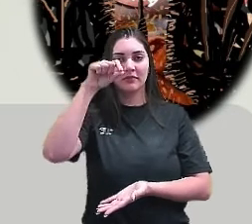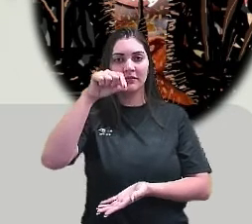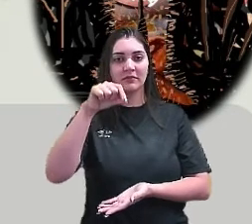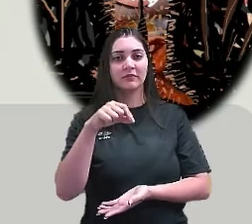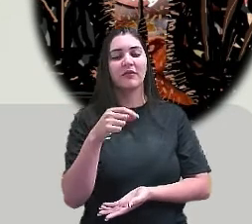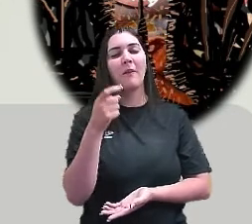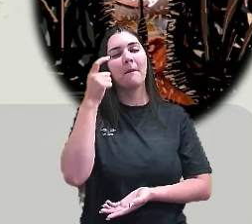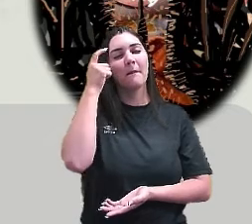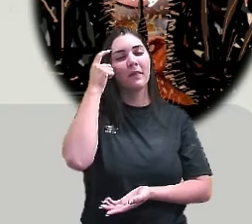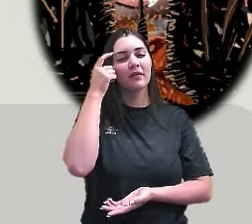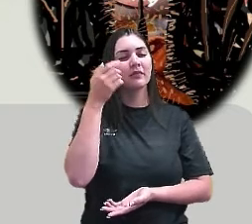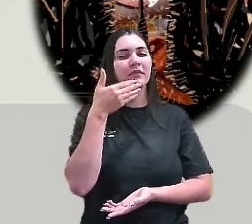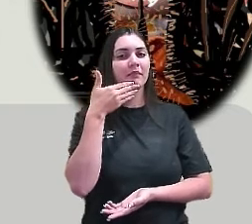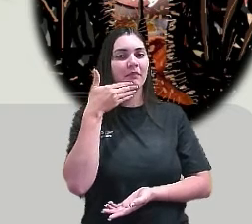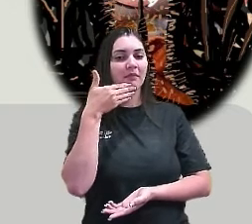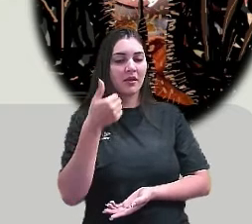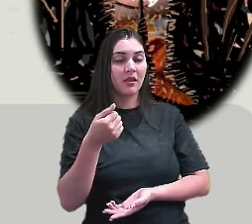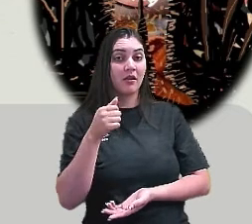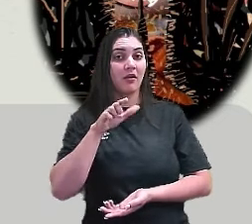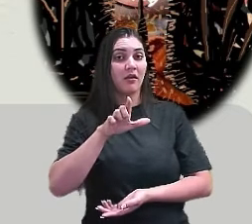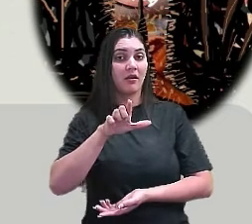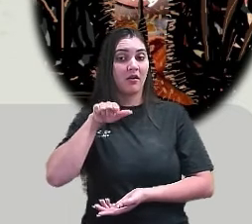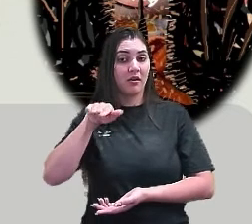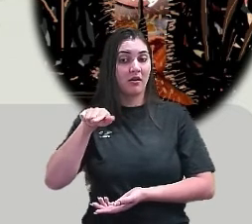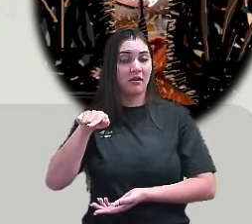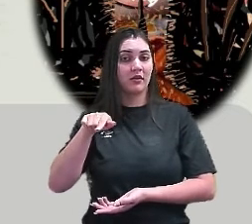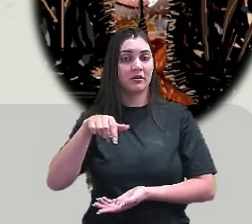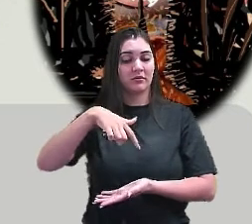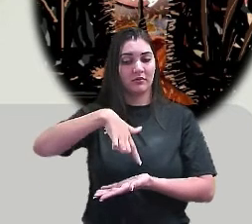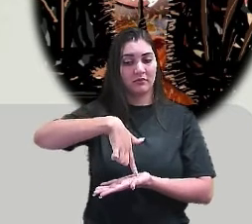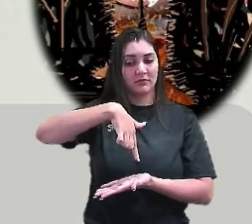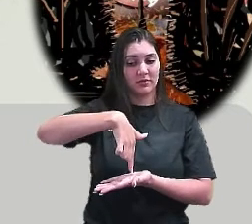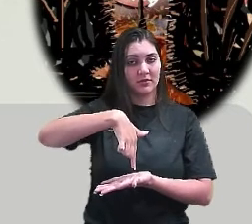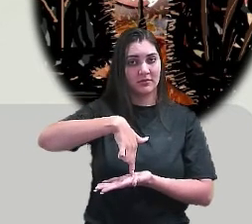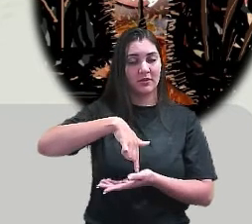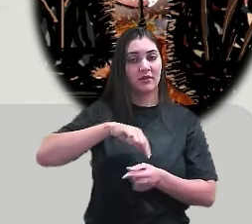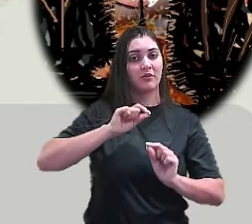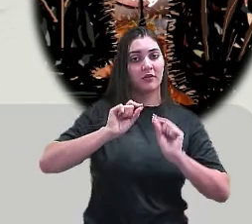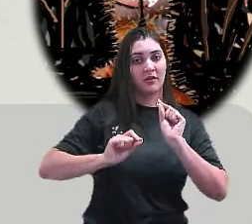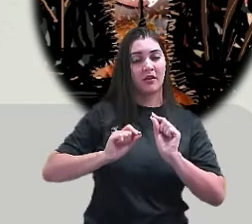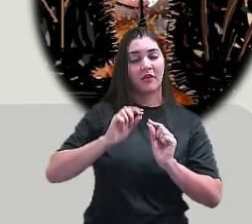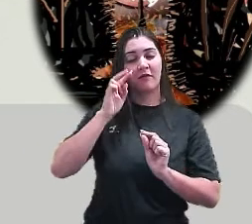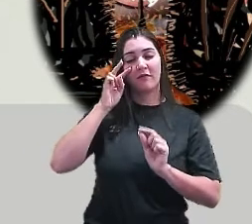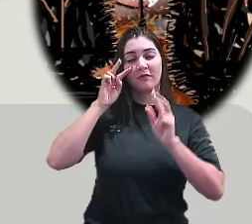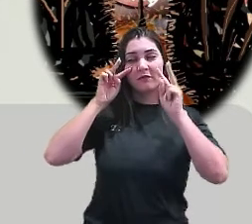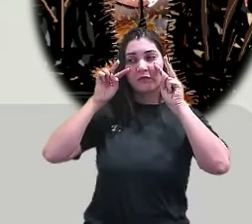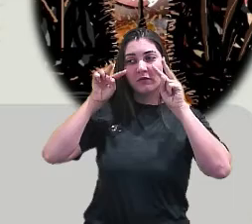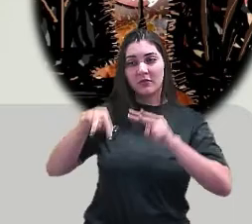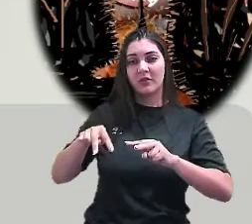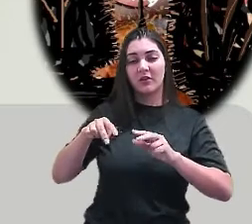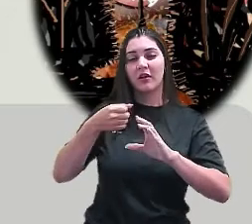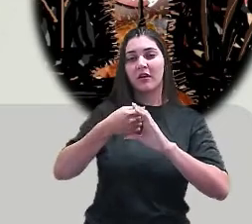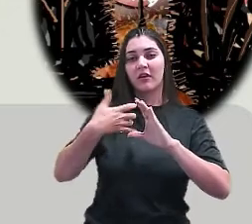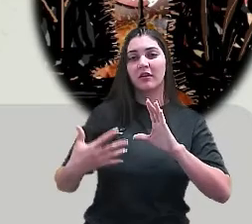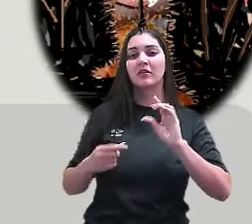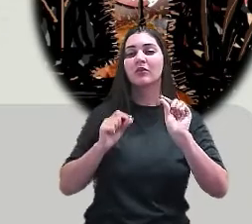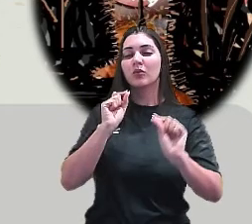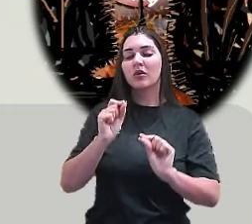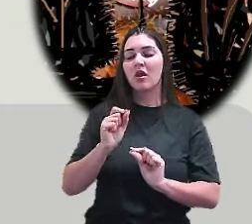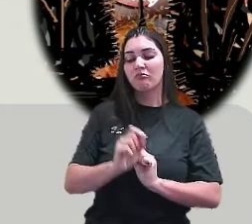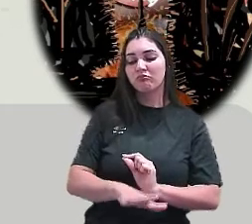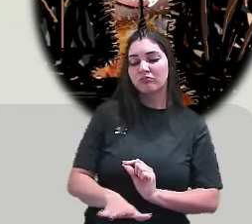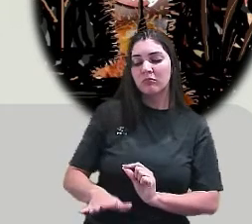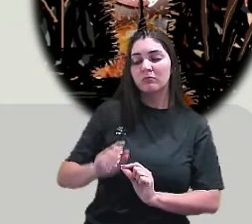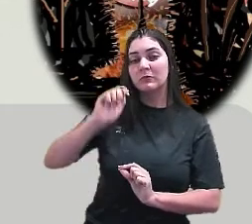noção disso melhor. A lenda do Saci Pererê. O Saci Pererê, a gente visualmente caracteriza como uma